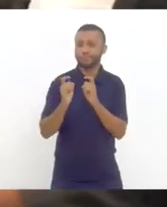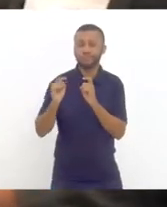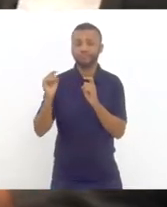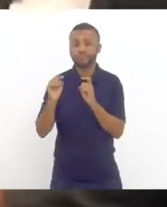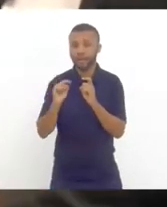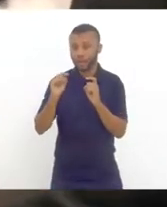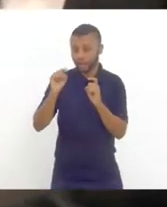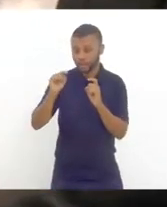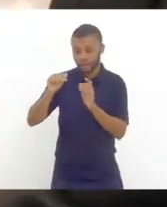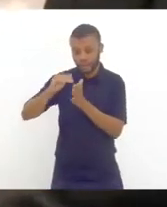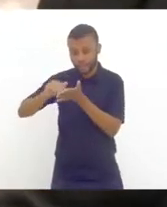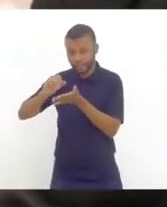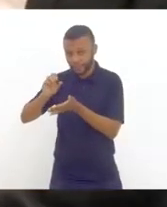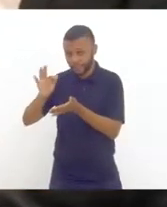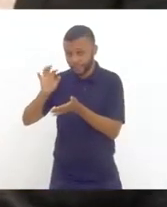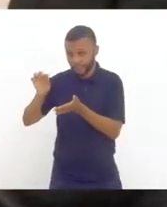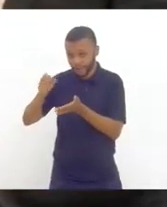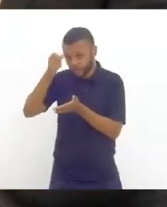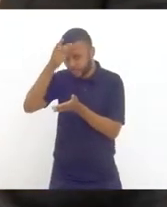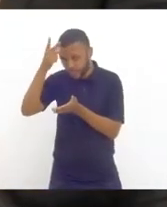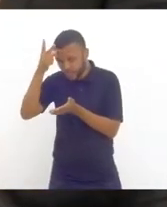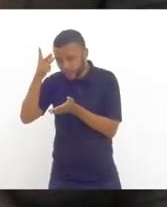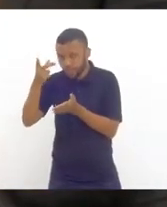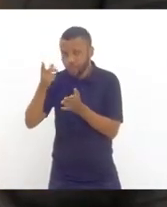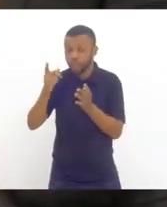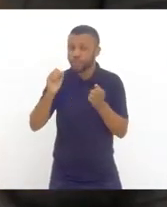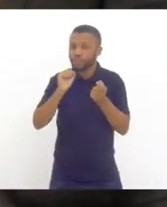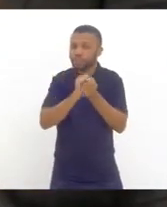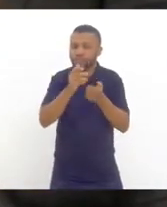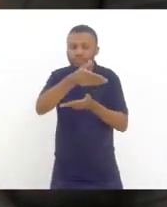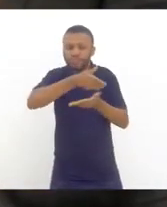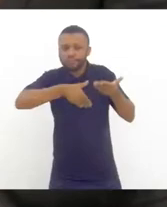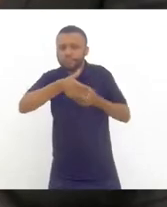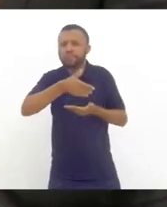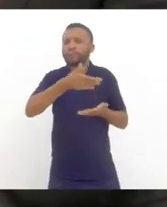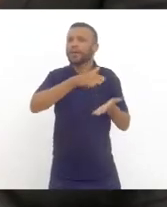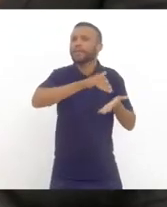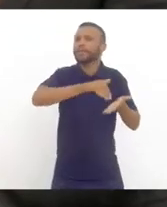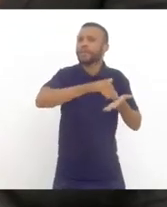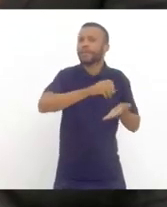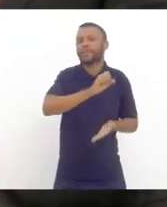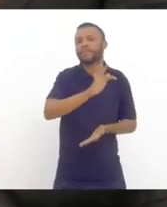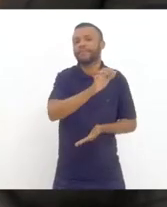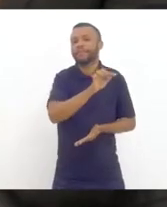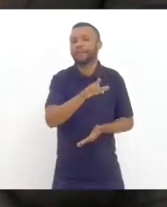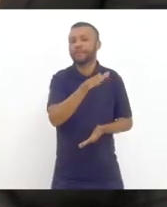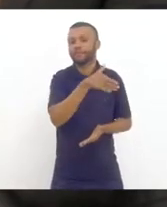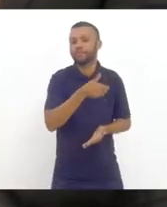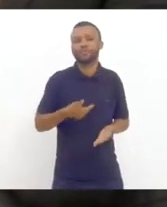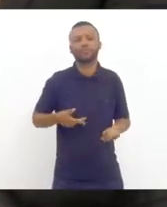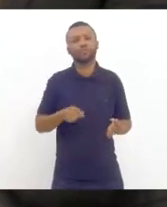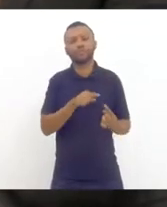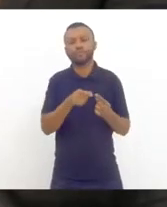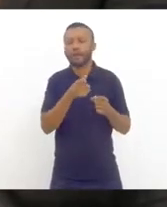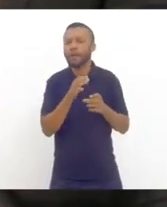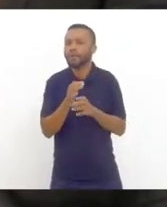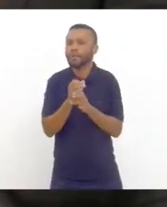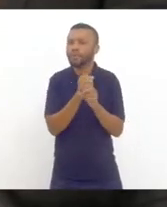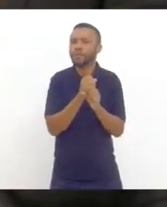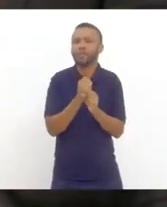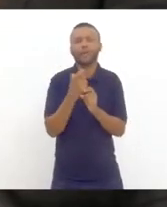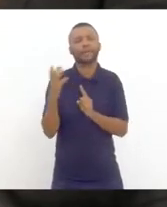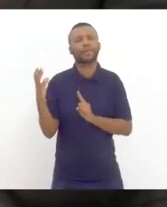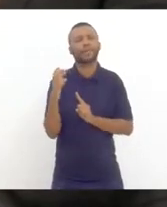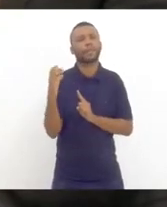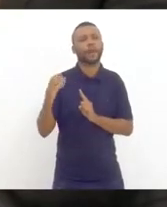também, justamente para poder calcular esse impacto da inclusão do município do Rio de